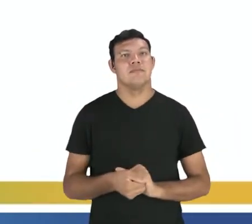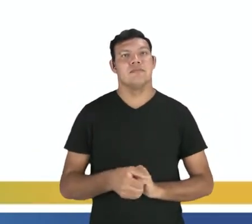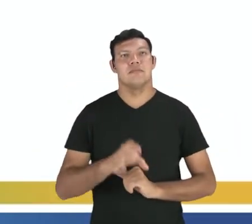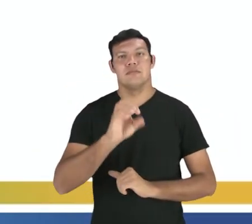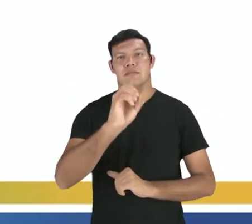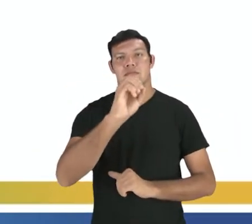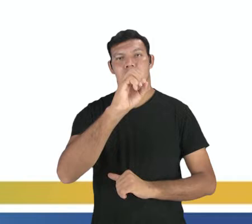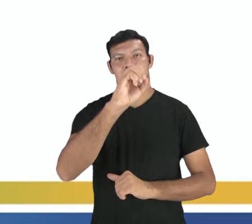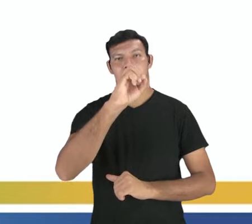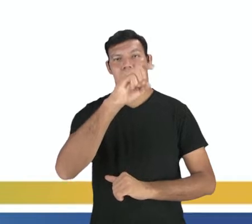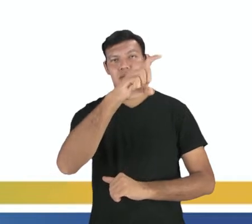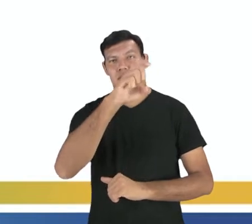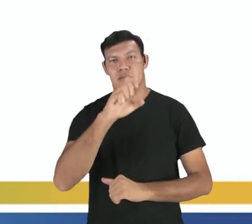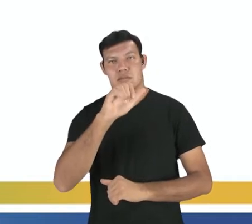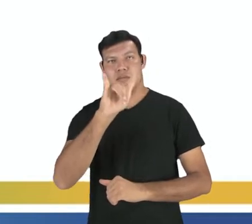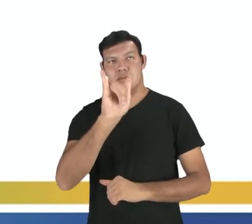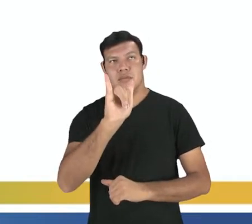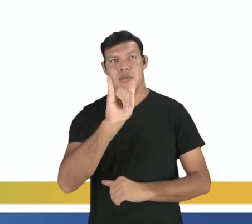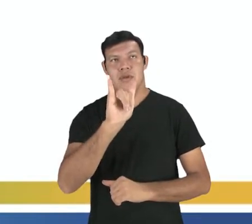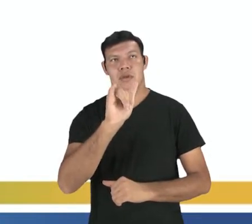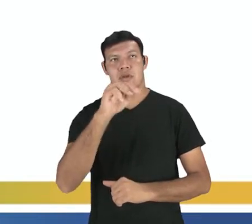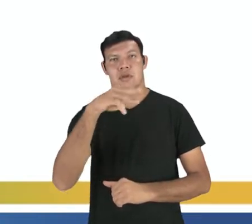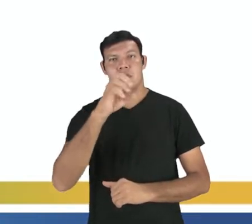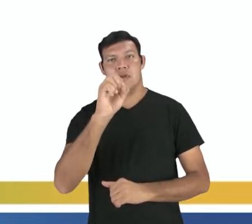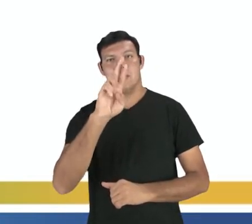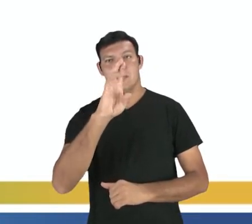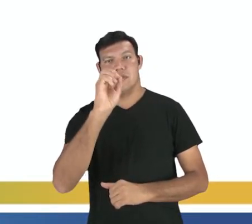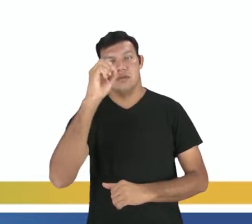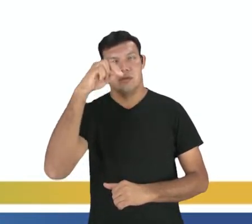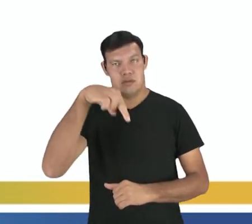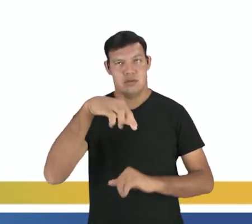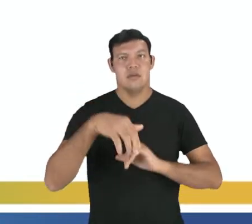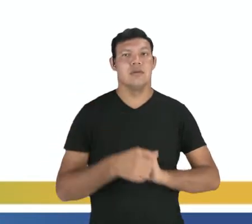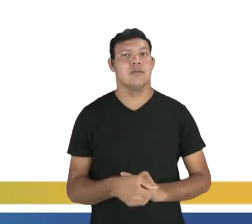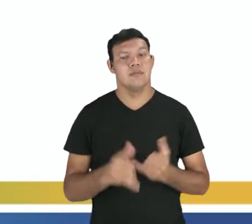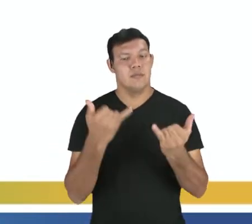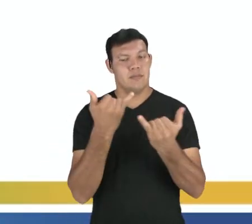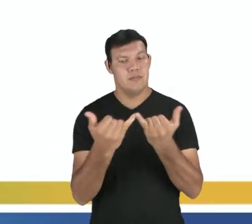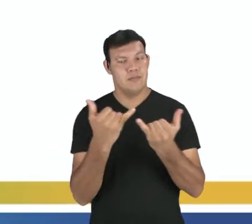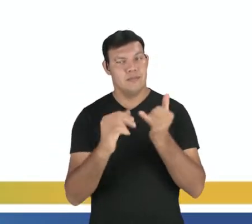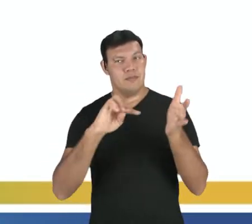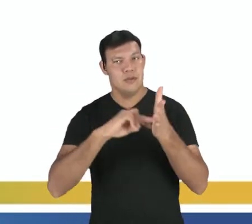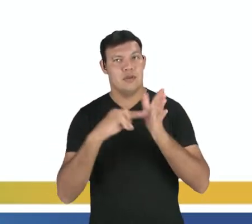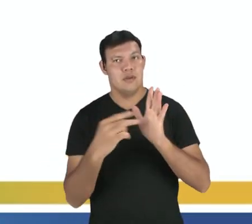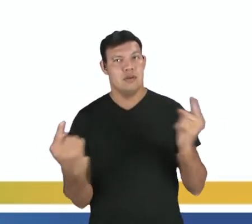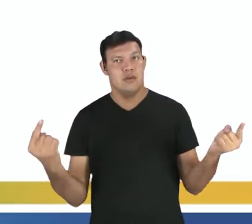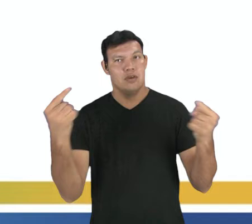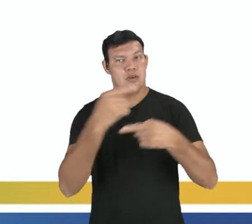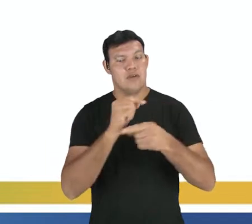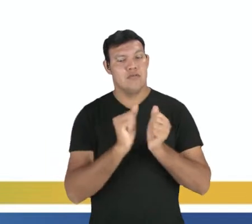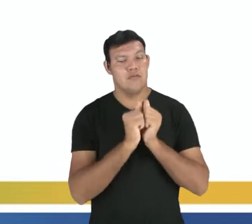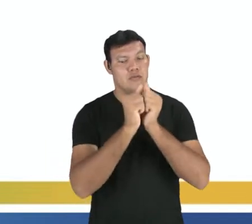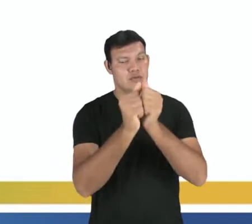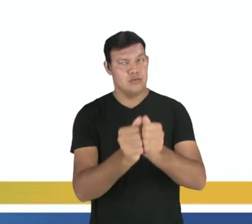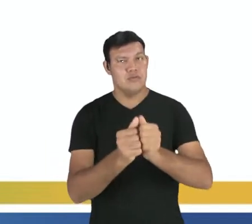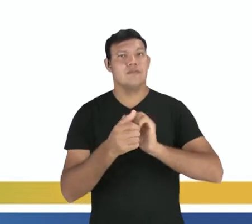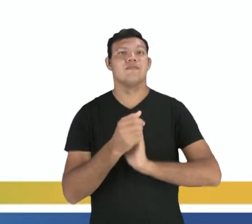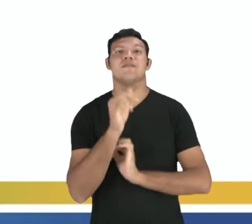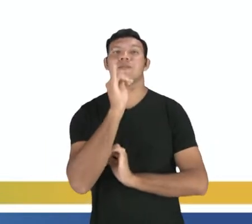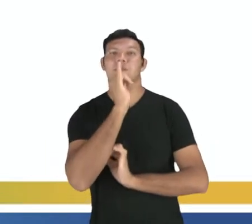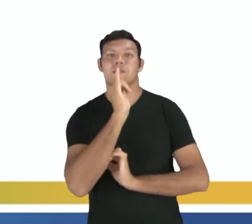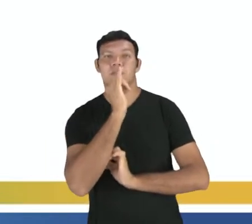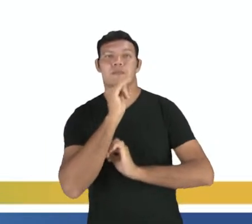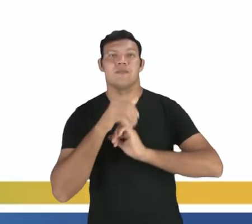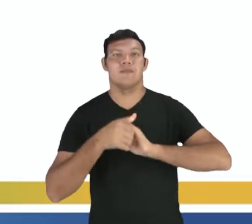oxímoro são duas palavras com significados opostos ou aparentemente opostos usadas juntas. Por exemplo,